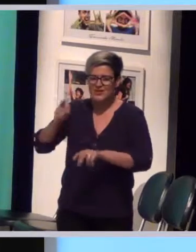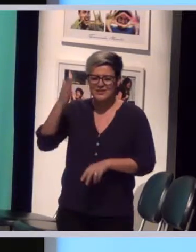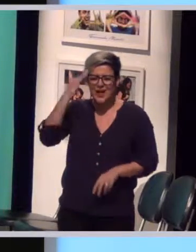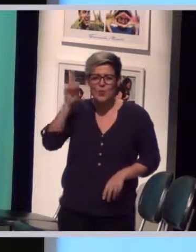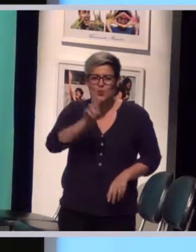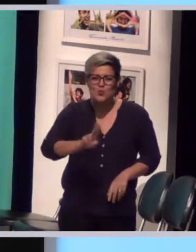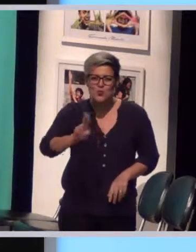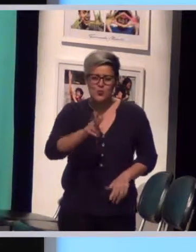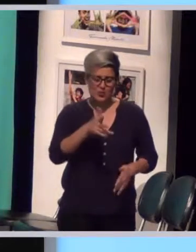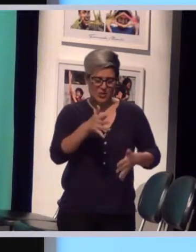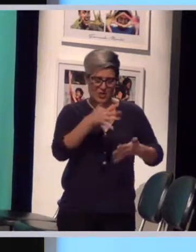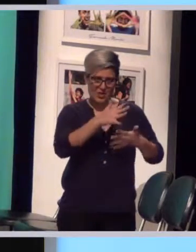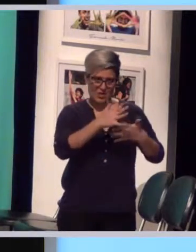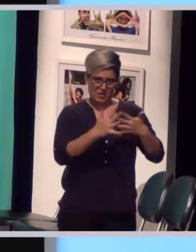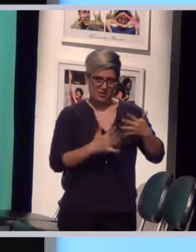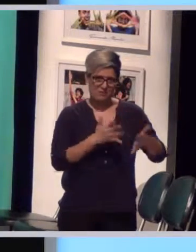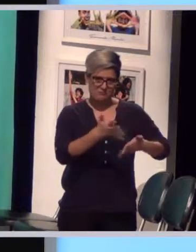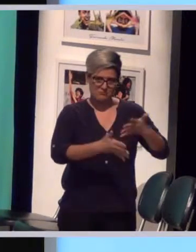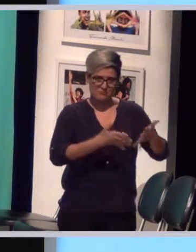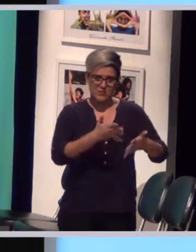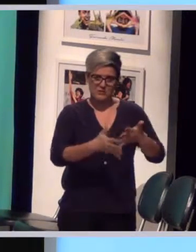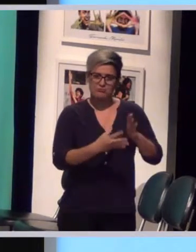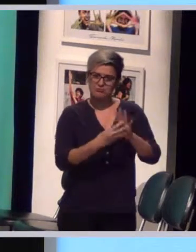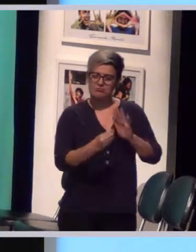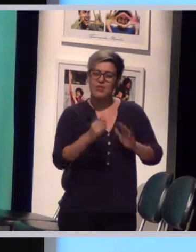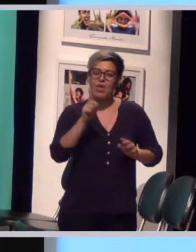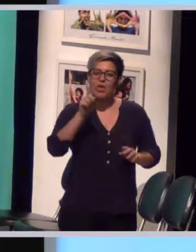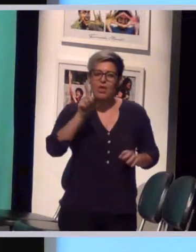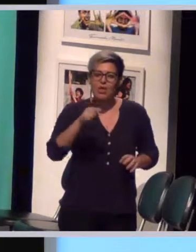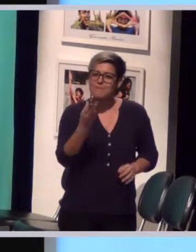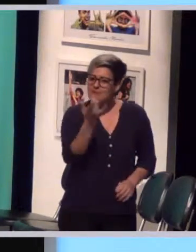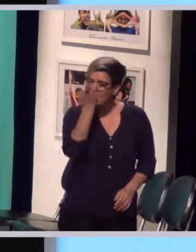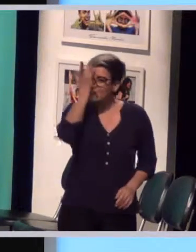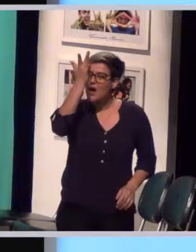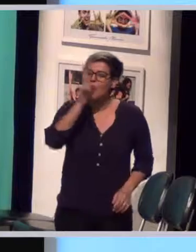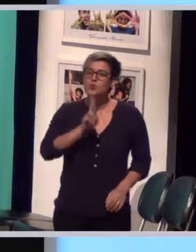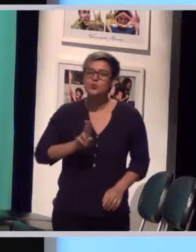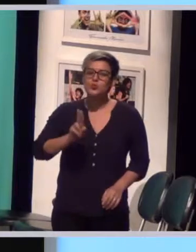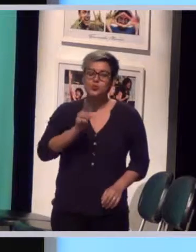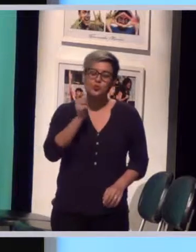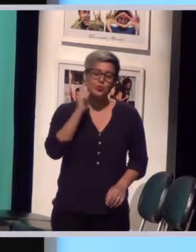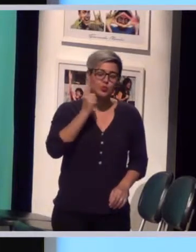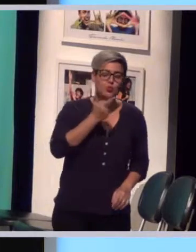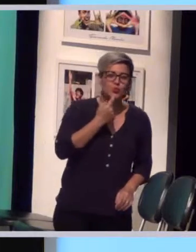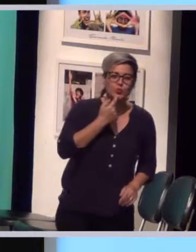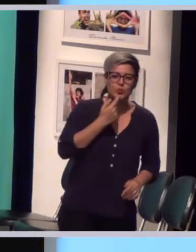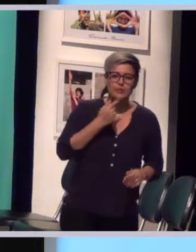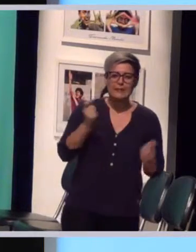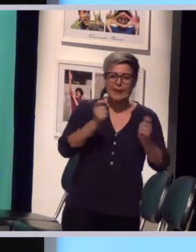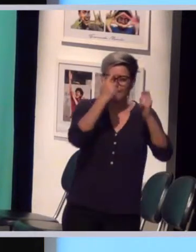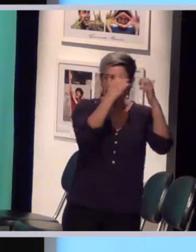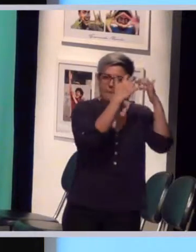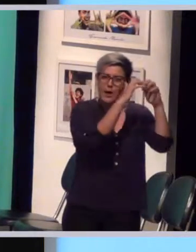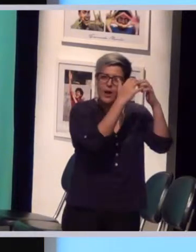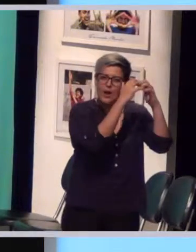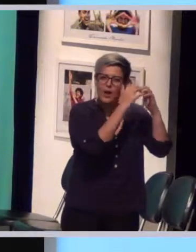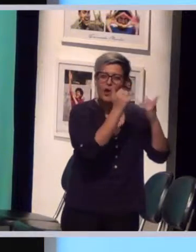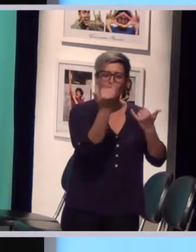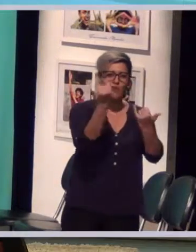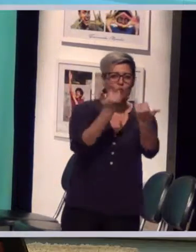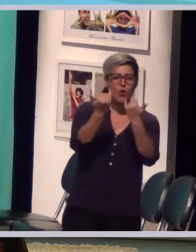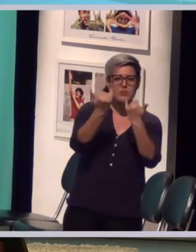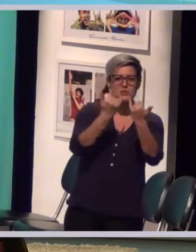de sinais tende a trazer um aprimoramento, uma facilidade maior nos surdos para processar as informações